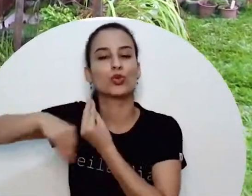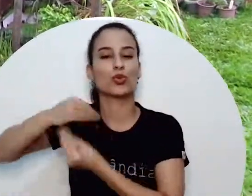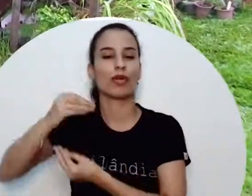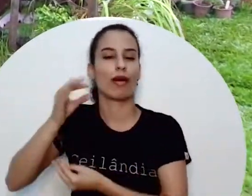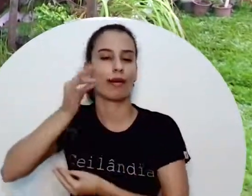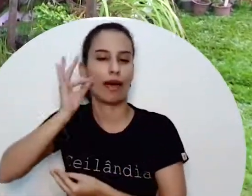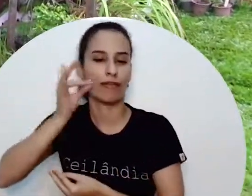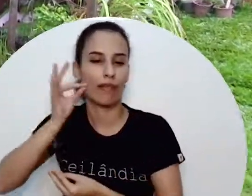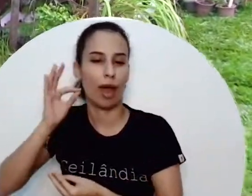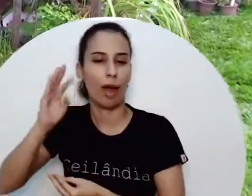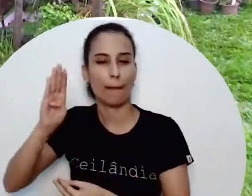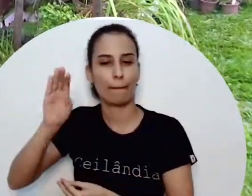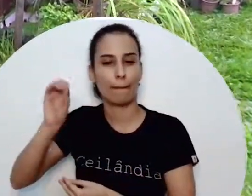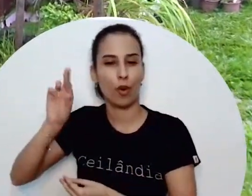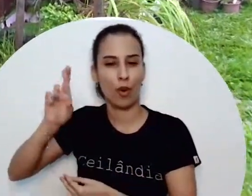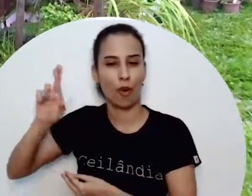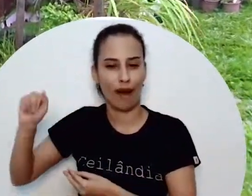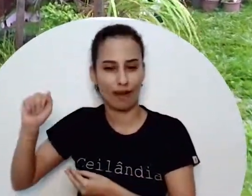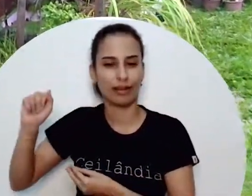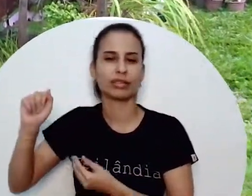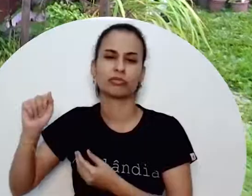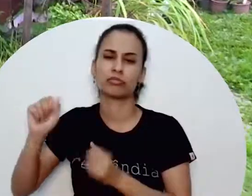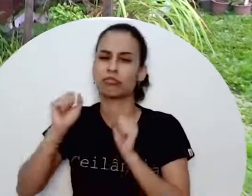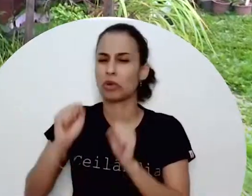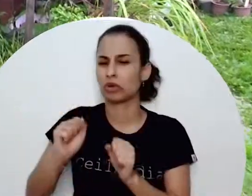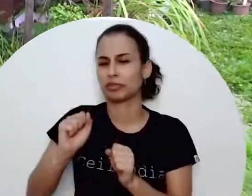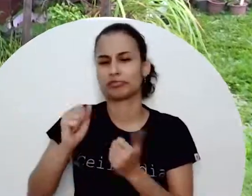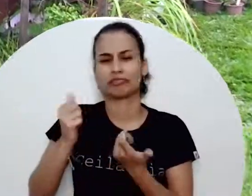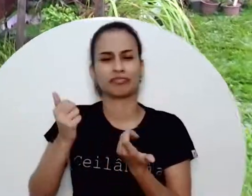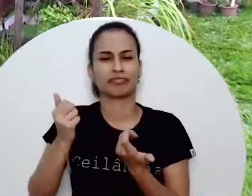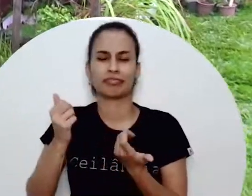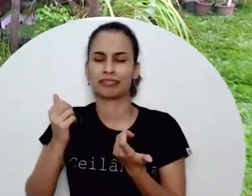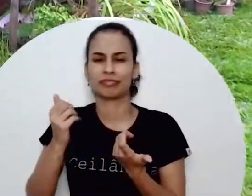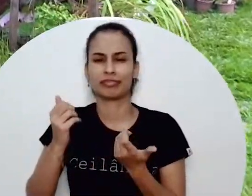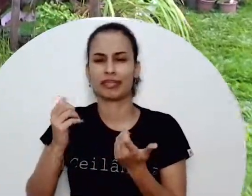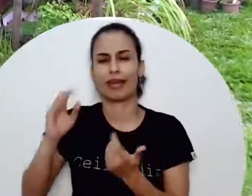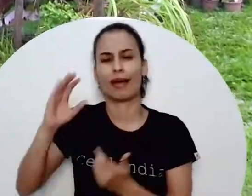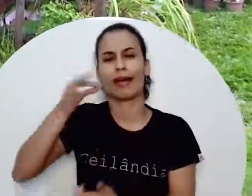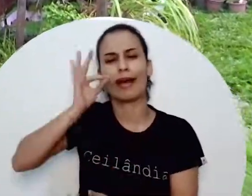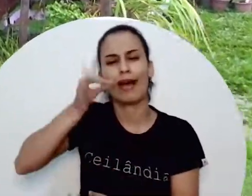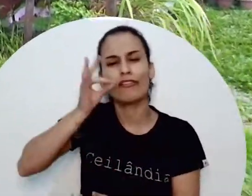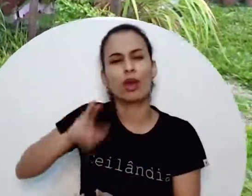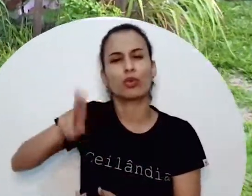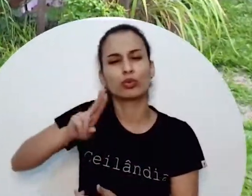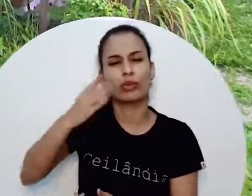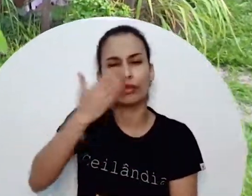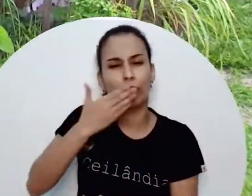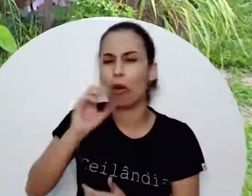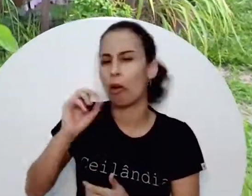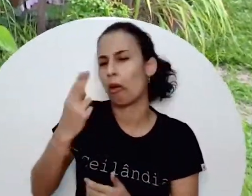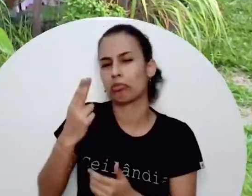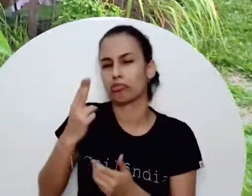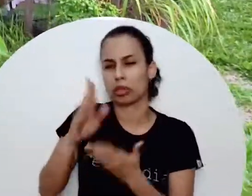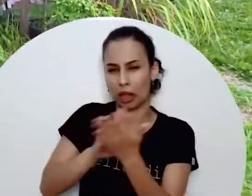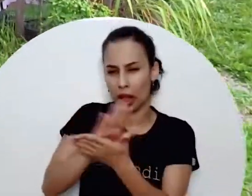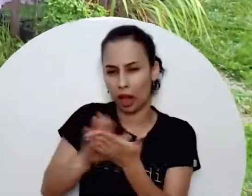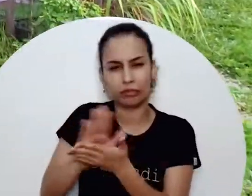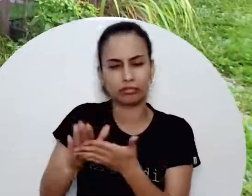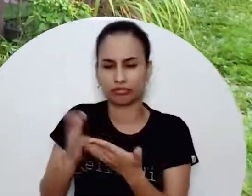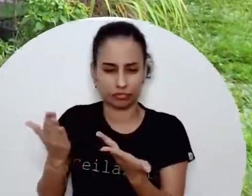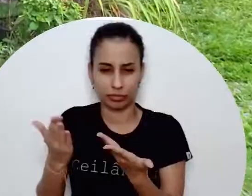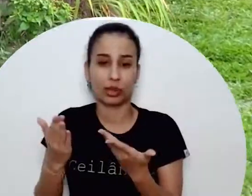com a borra de café. Pode ser a café com açúcar, sem açúcar, não tem problema. Você vai